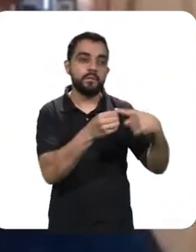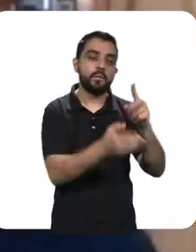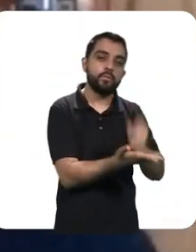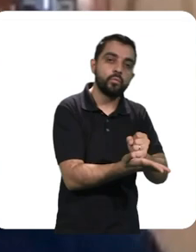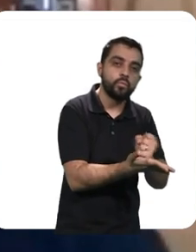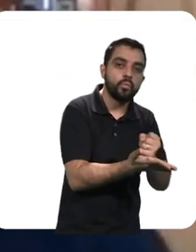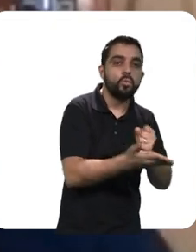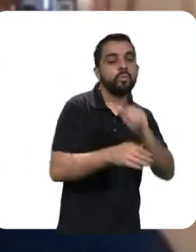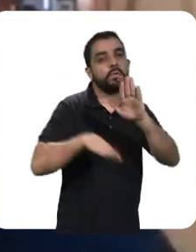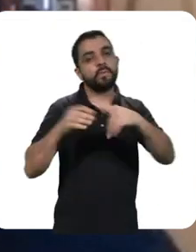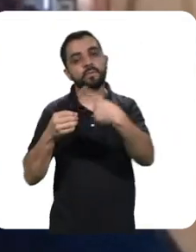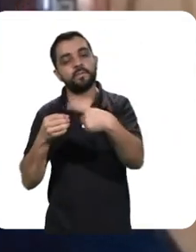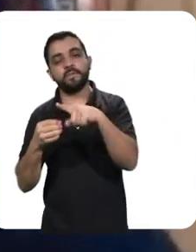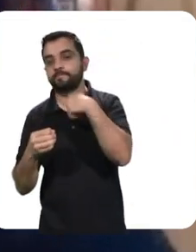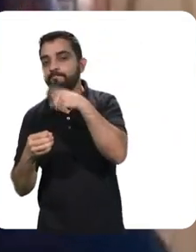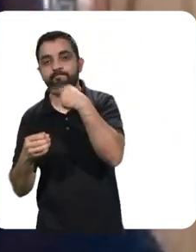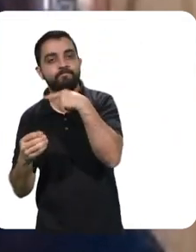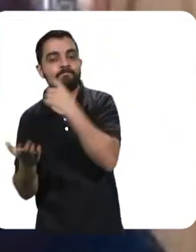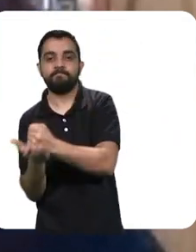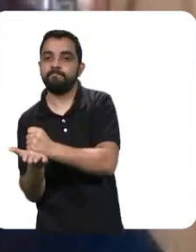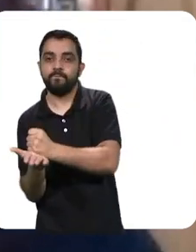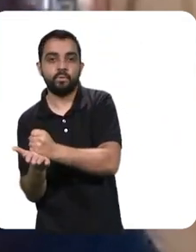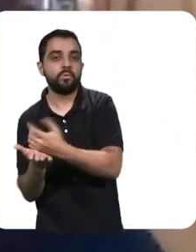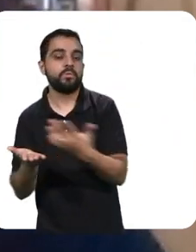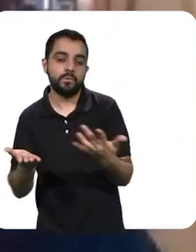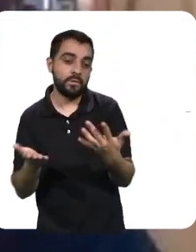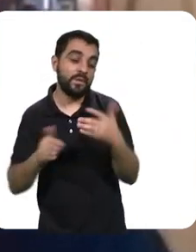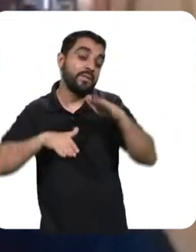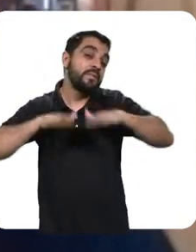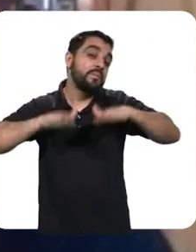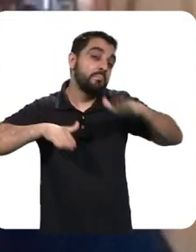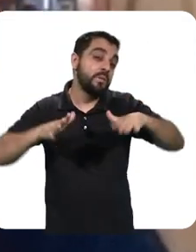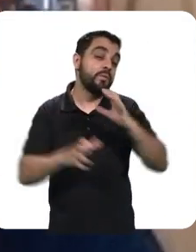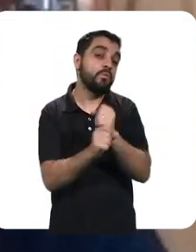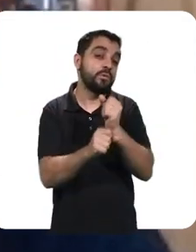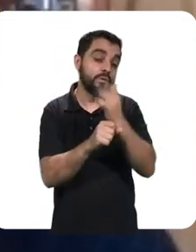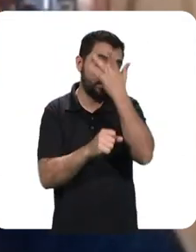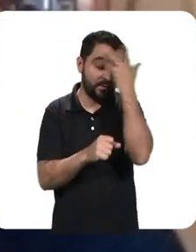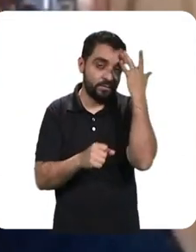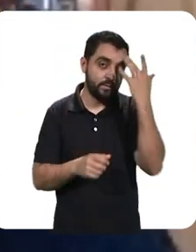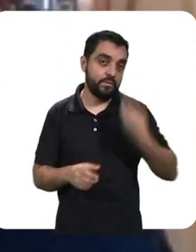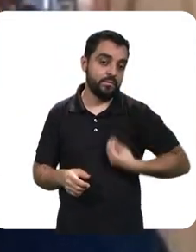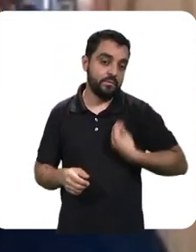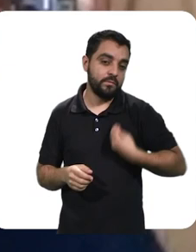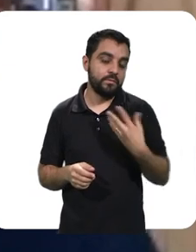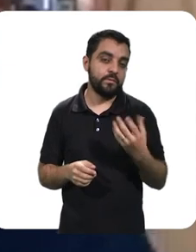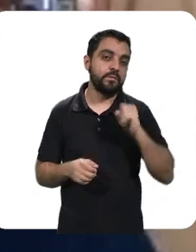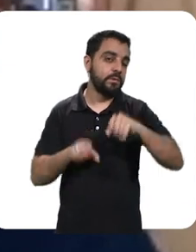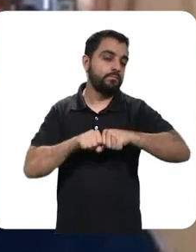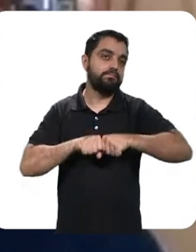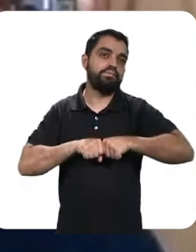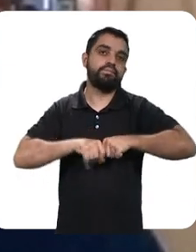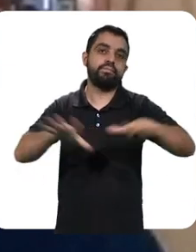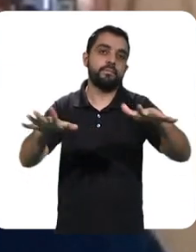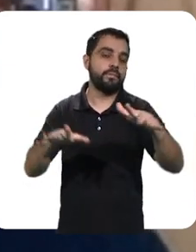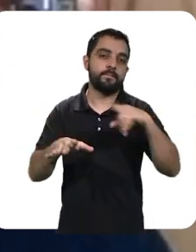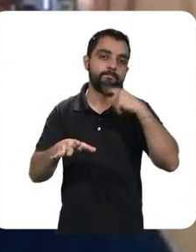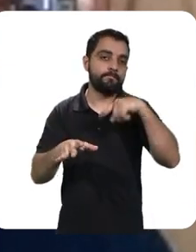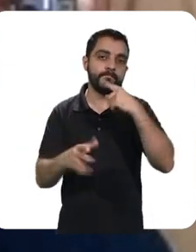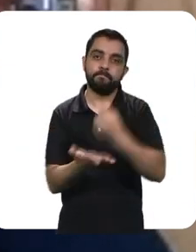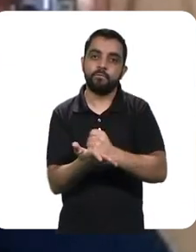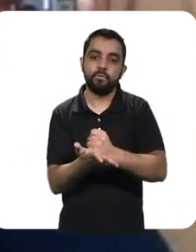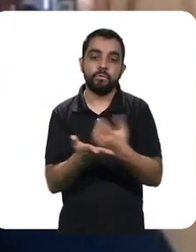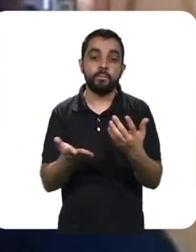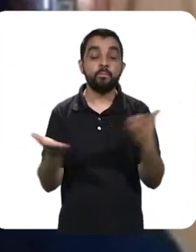um pouco melhor e centros em que isso não é feito. E depende muito do número de casos que estão acontecendo naquela localidade.